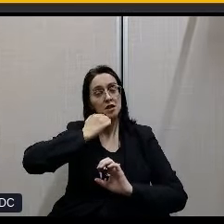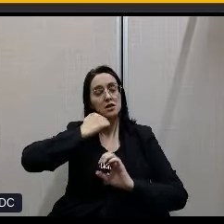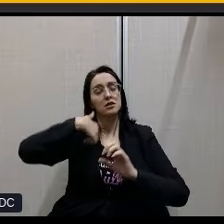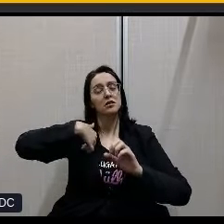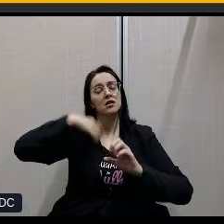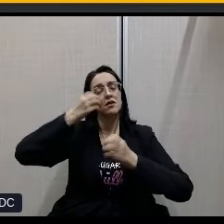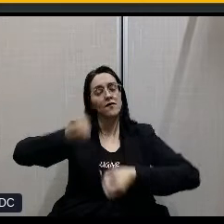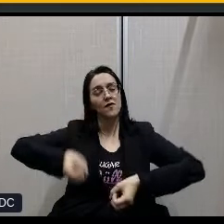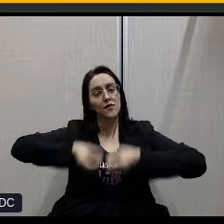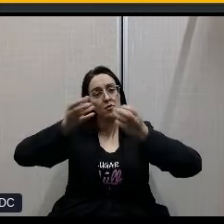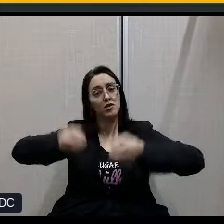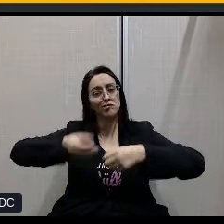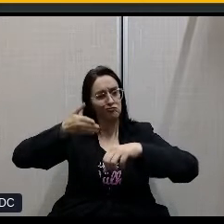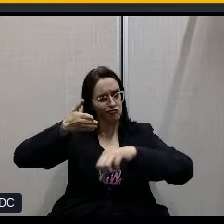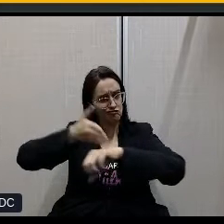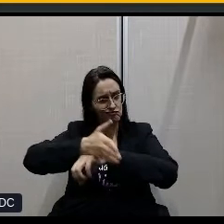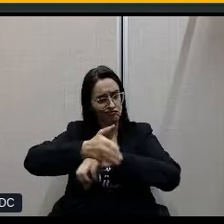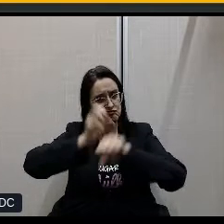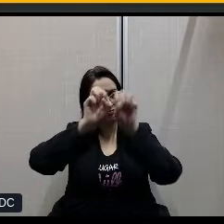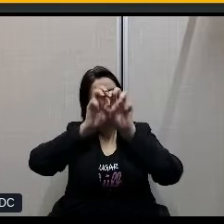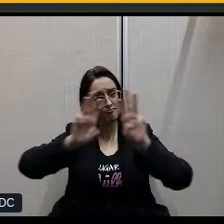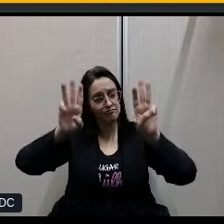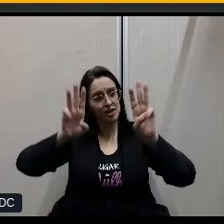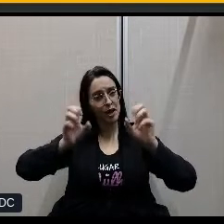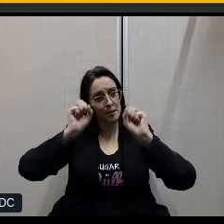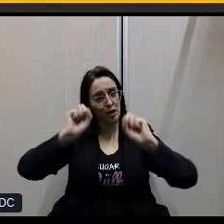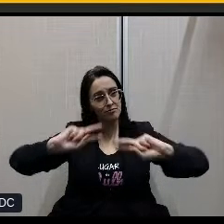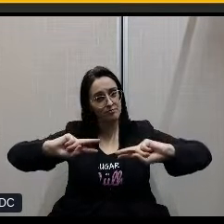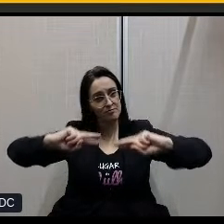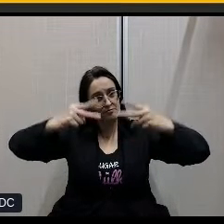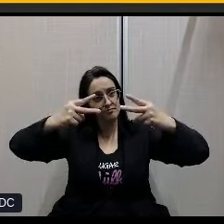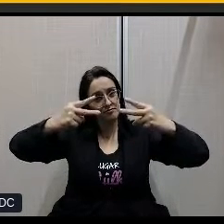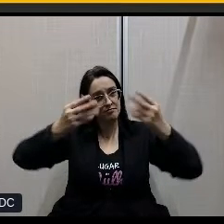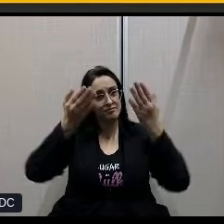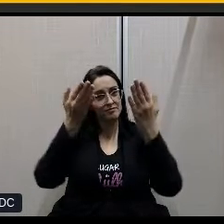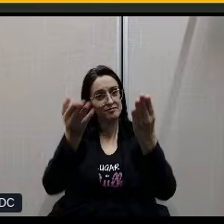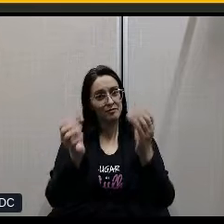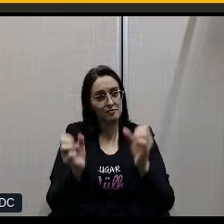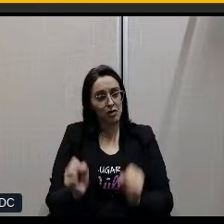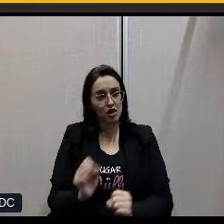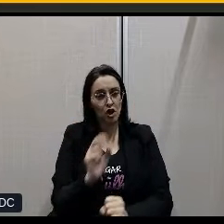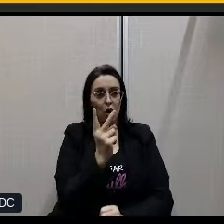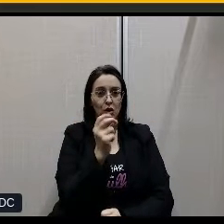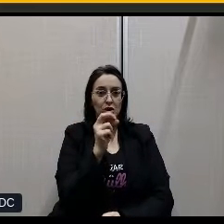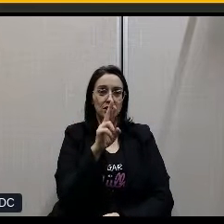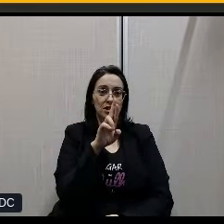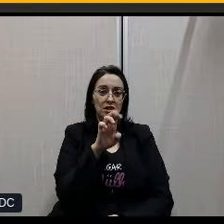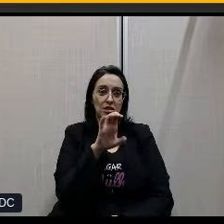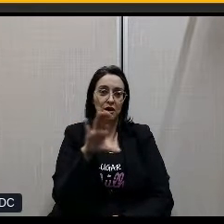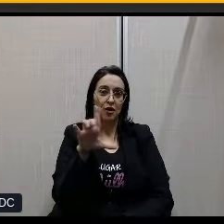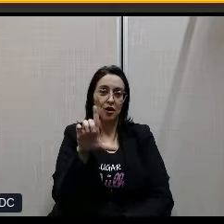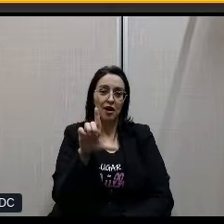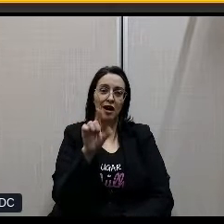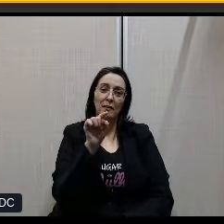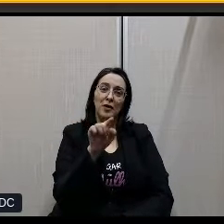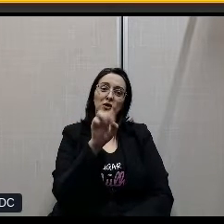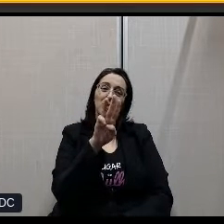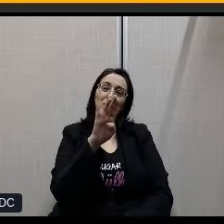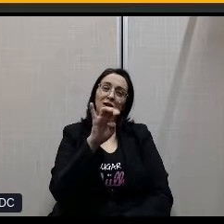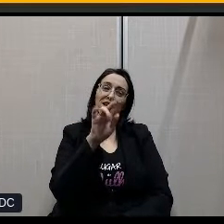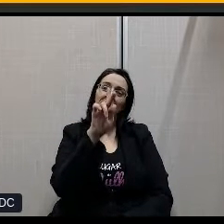Então, podem já acessar através do link da URL orcel.wiki, de Wikipedia